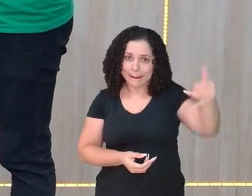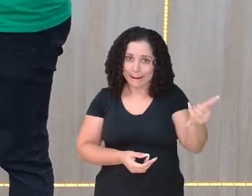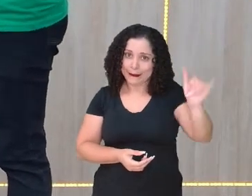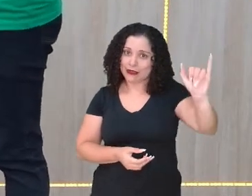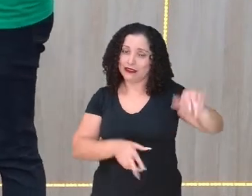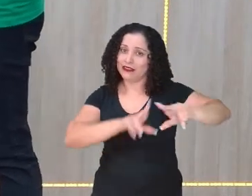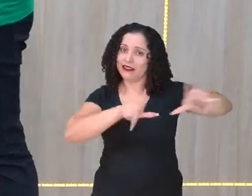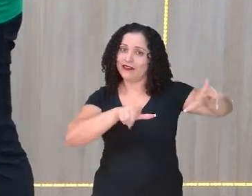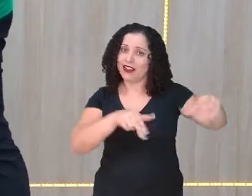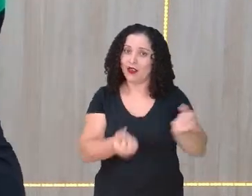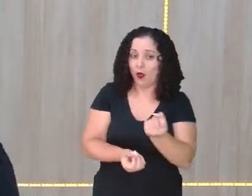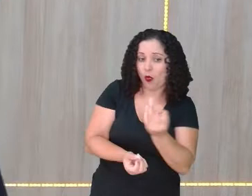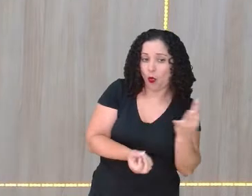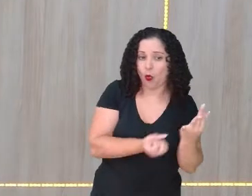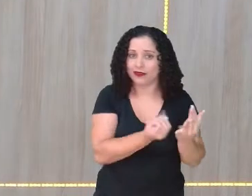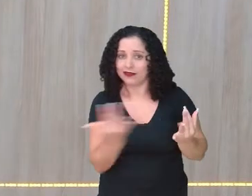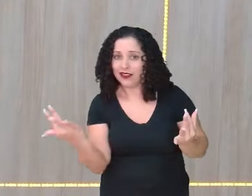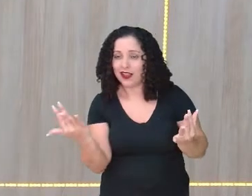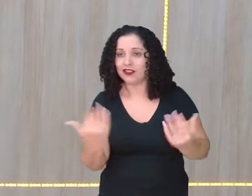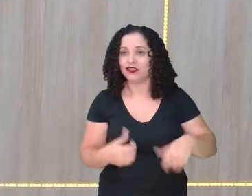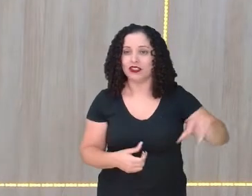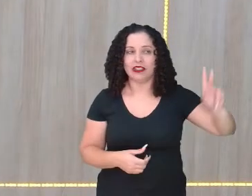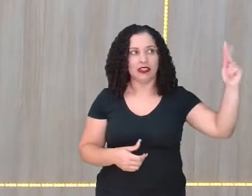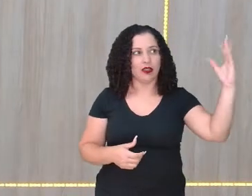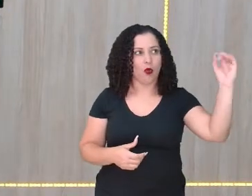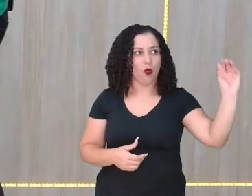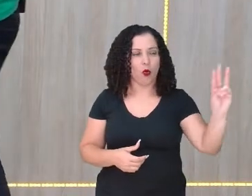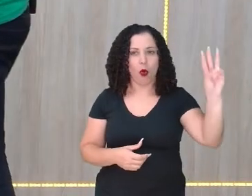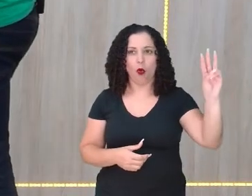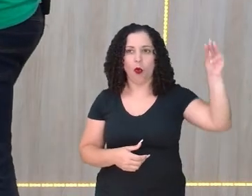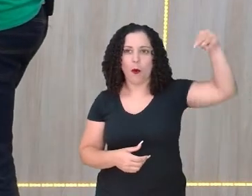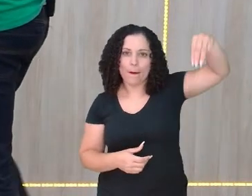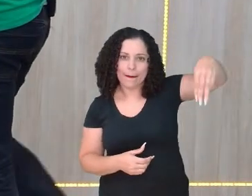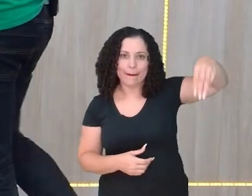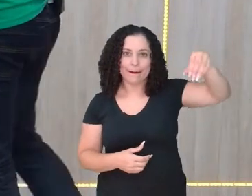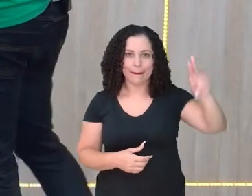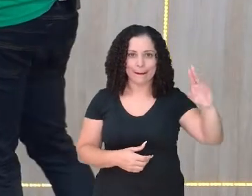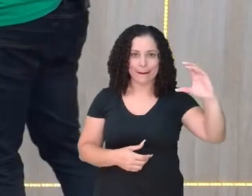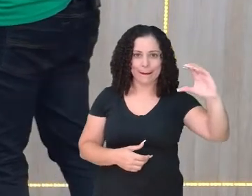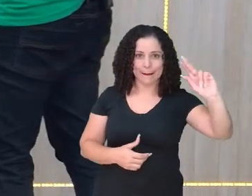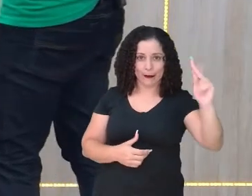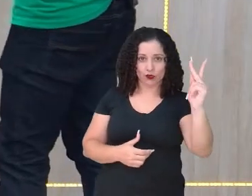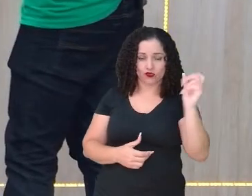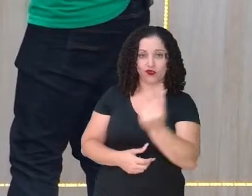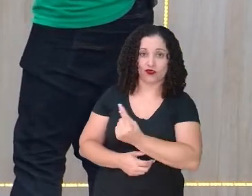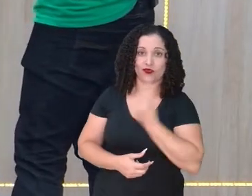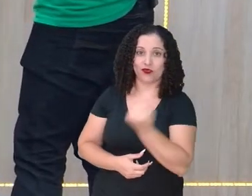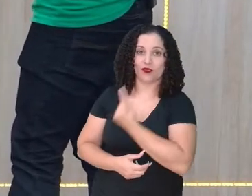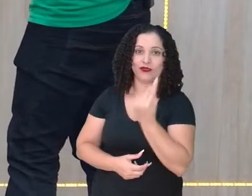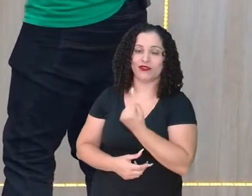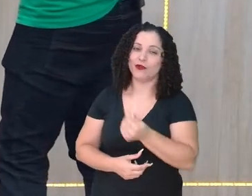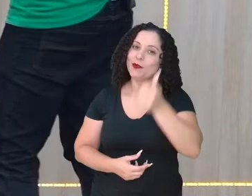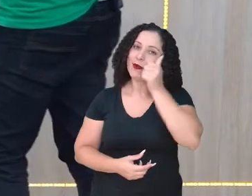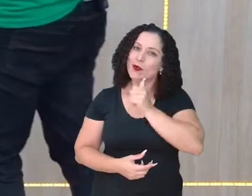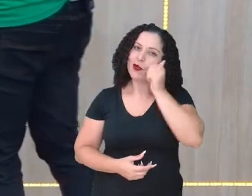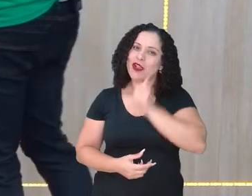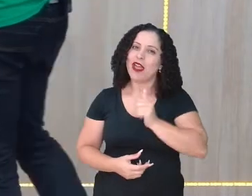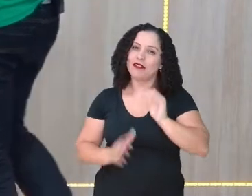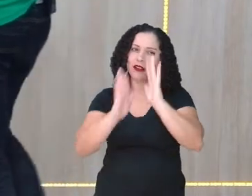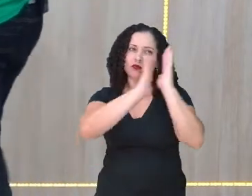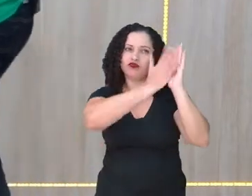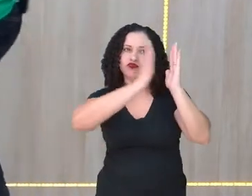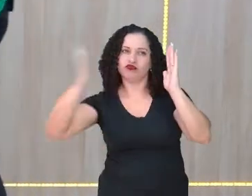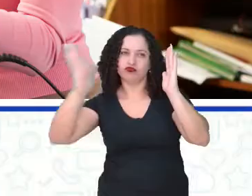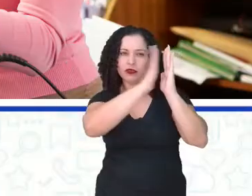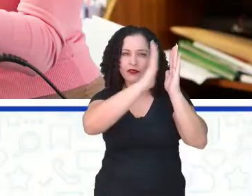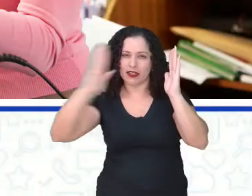é singular. Então vamos lá a ideia de uma frase aqui. Tá vendo que a senhora está lá na livraria e na hora do caixa, né?